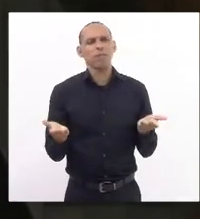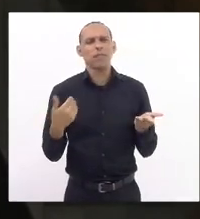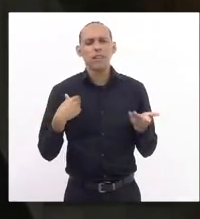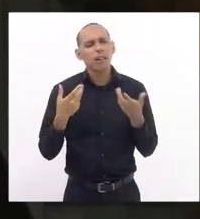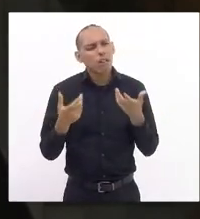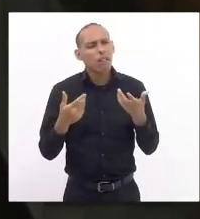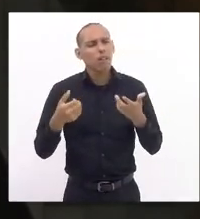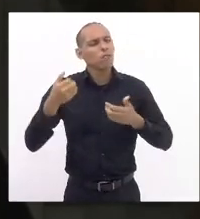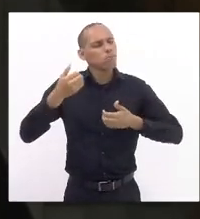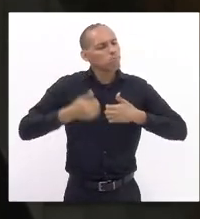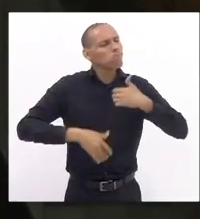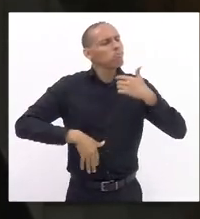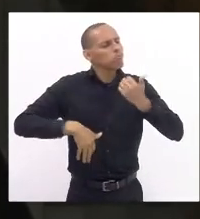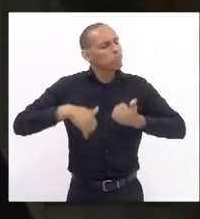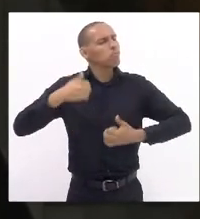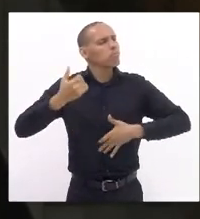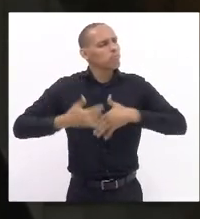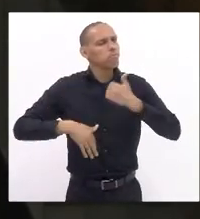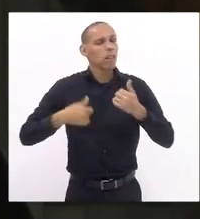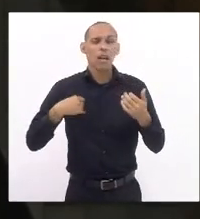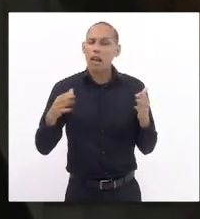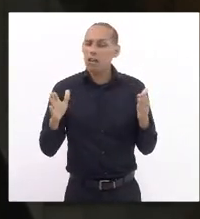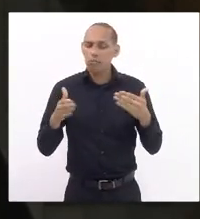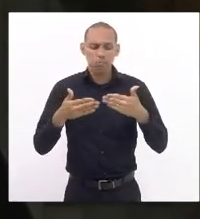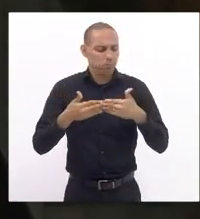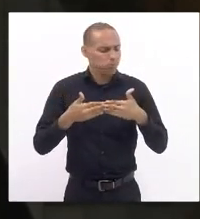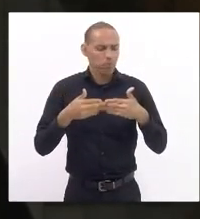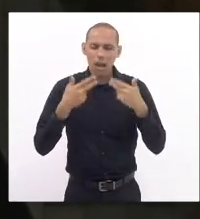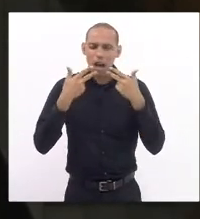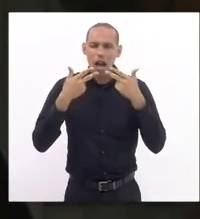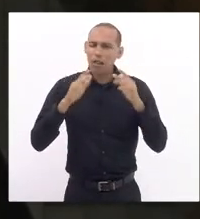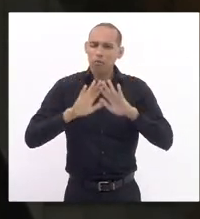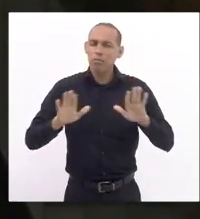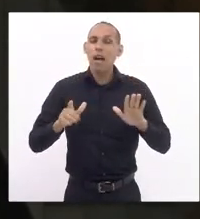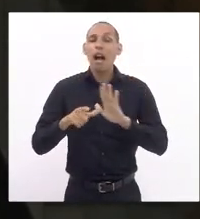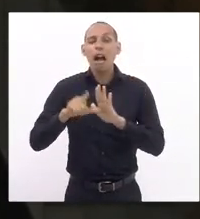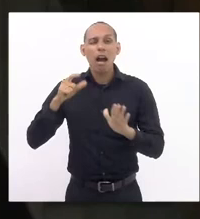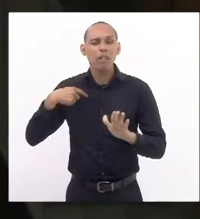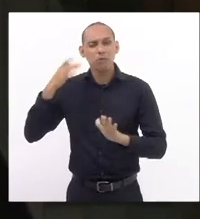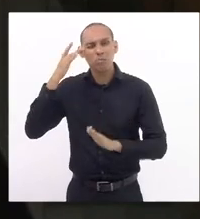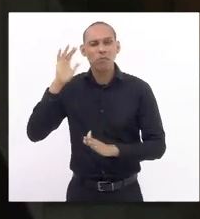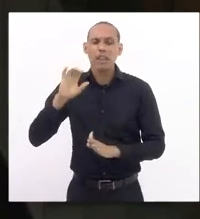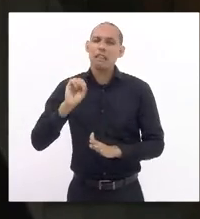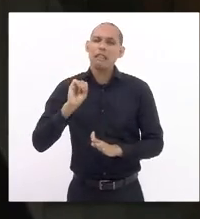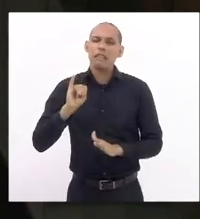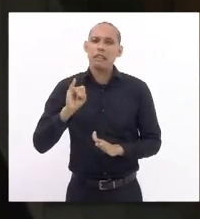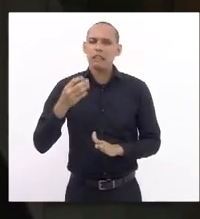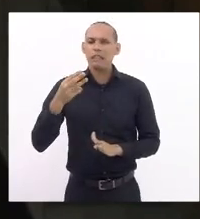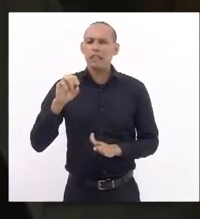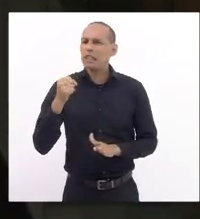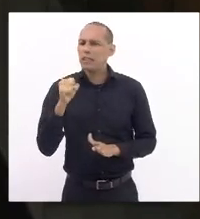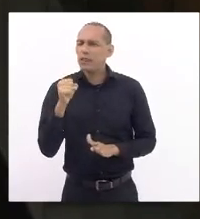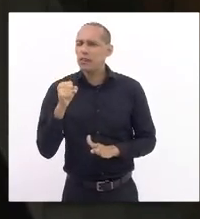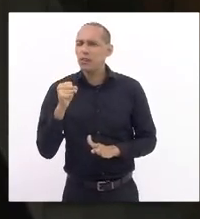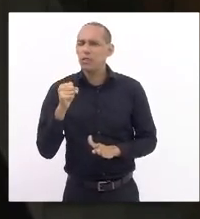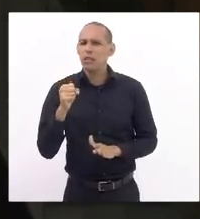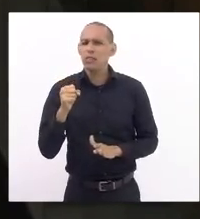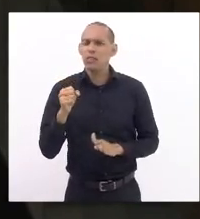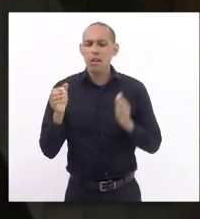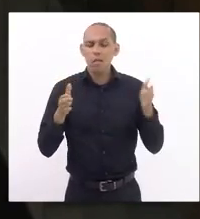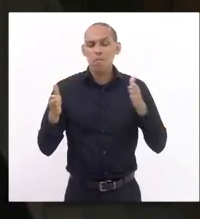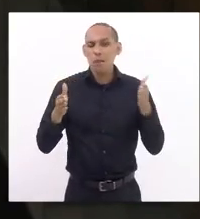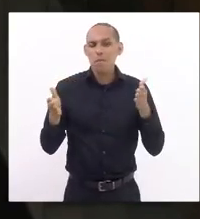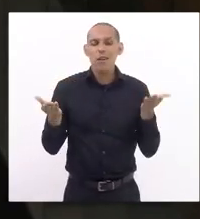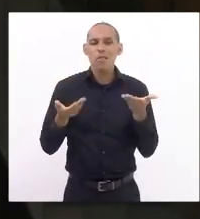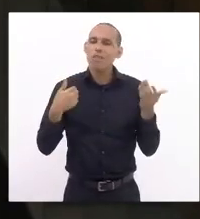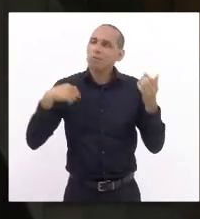essas considerações, vou encerrar minha manifestação, não sem antes também repercutir, e aí 30 segundos, um momento bacana hoje,